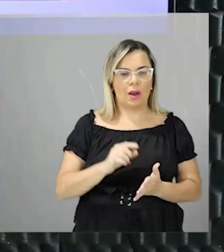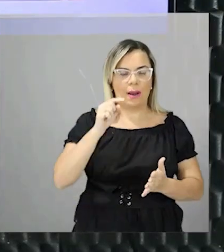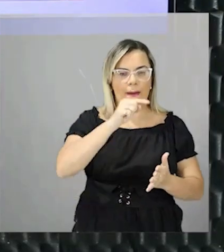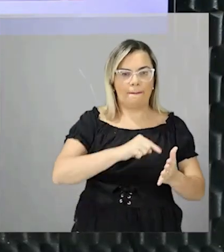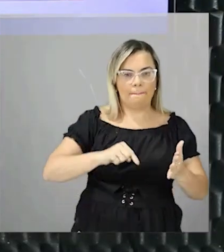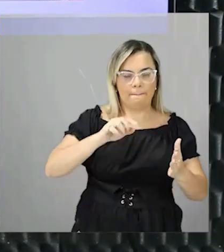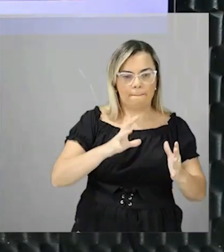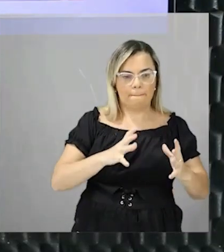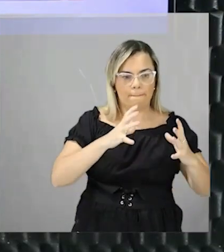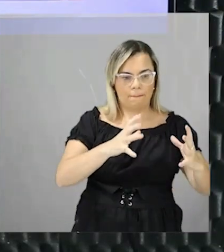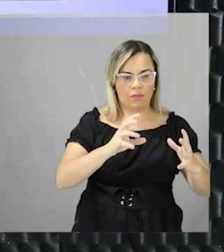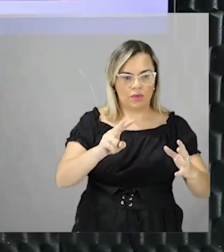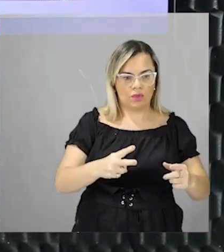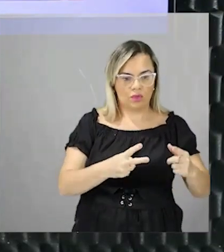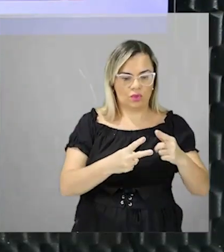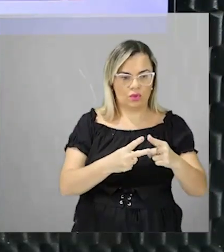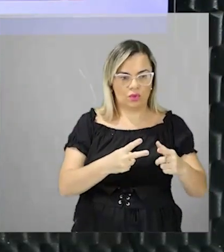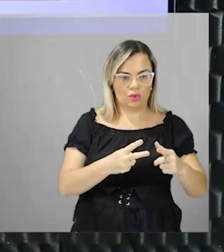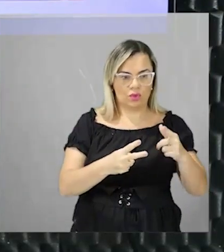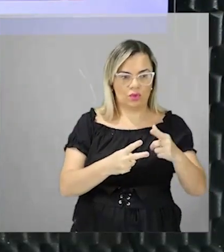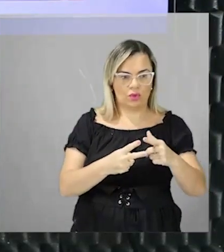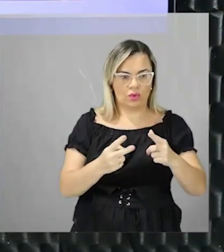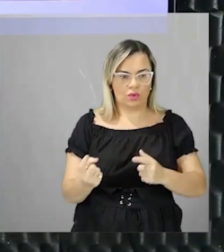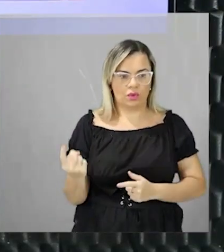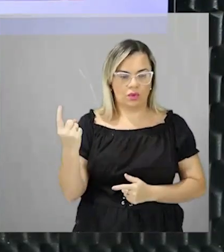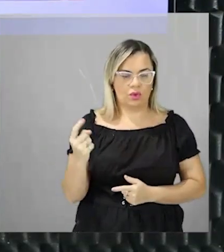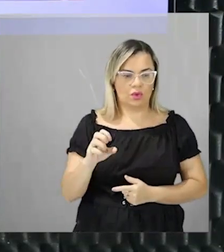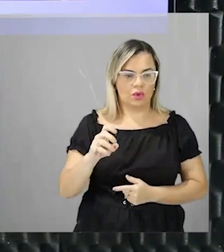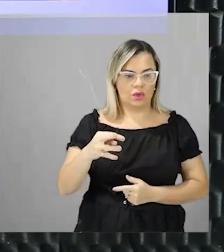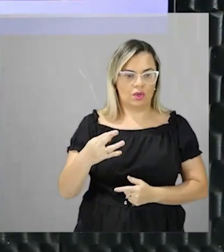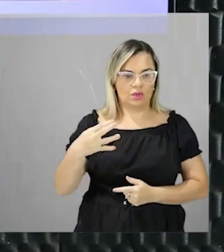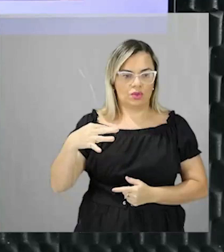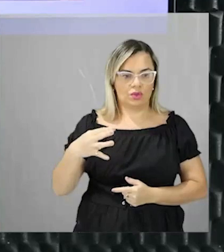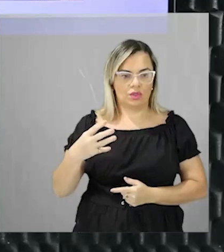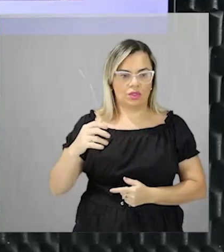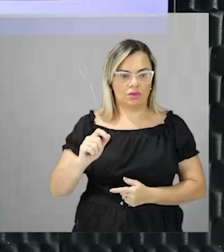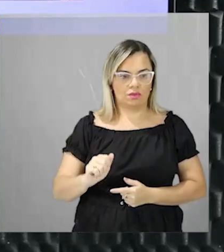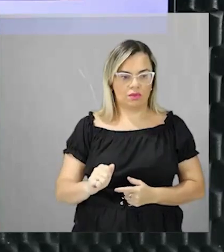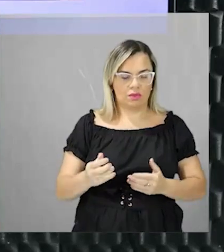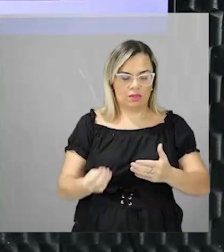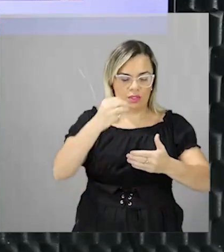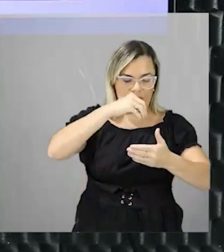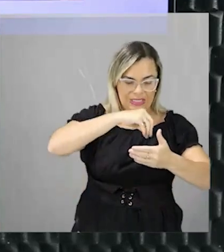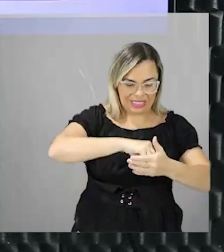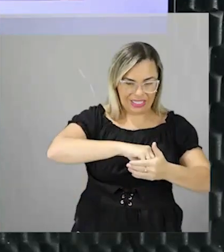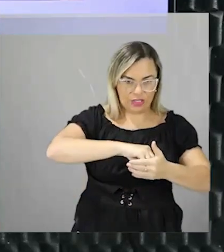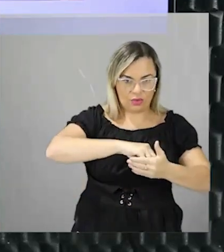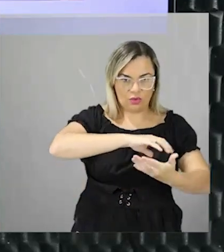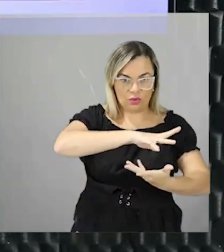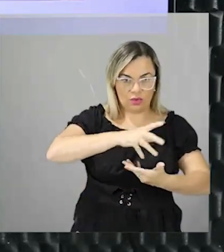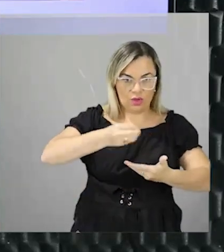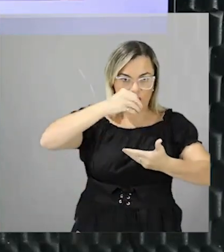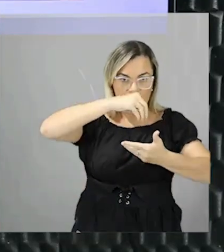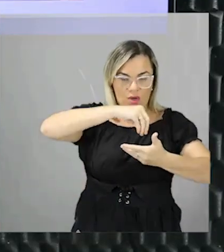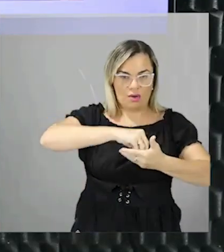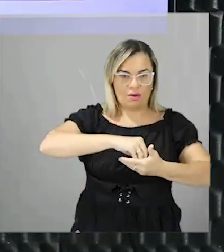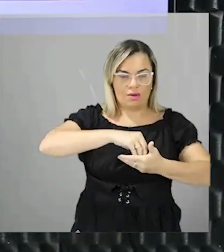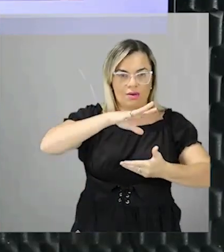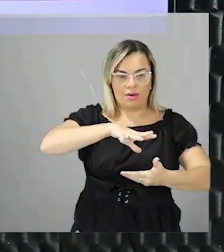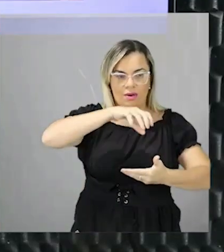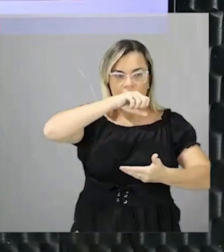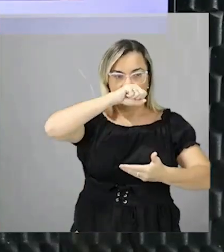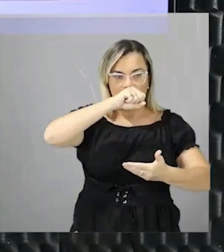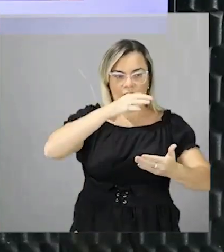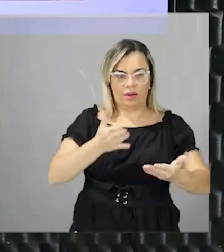tipos. Magmáticas intrusivas, quando se consolidam ainda no interior do planeta. Respira, tá? Calma.